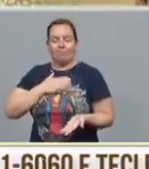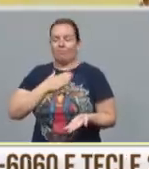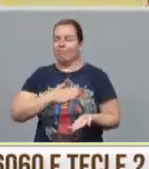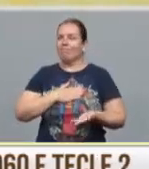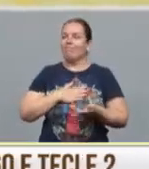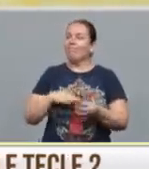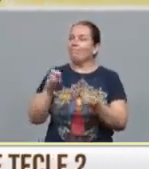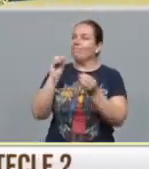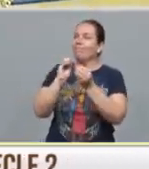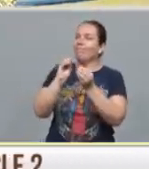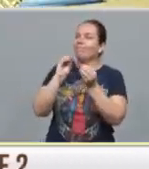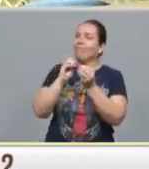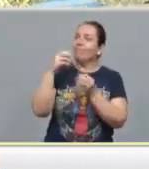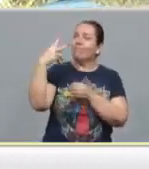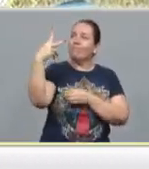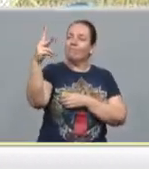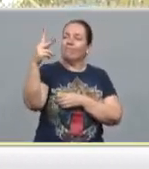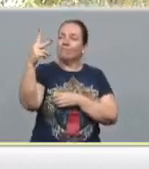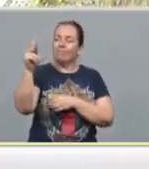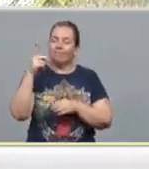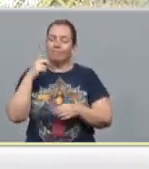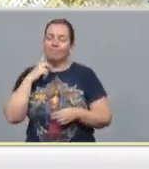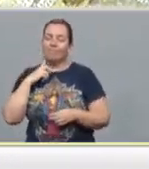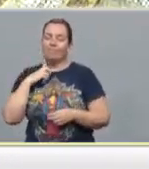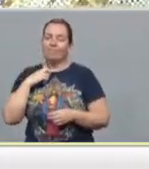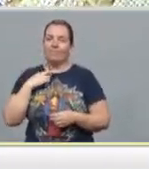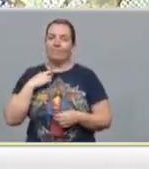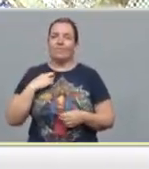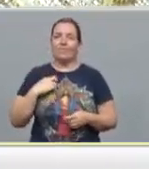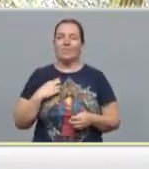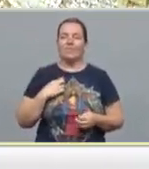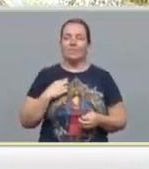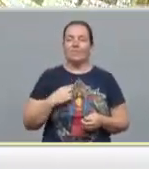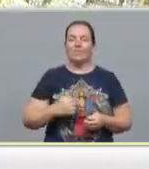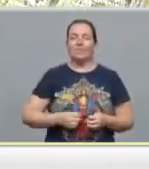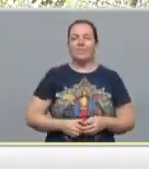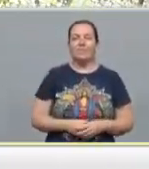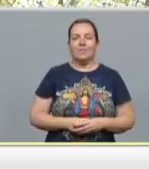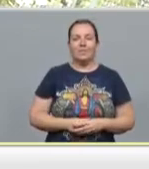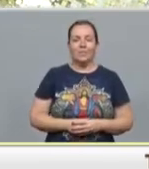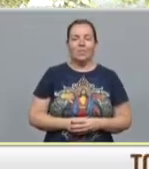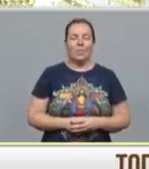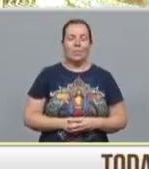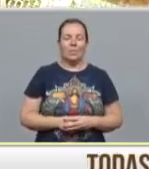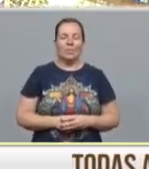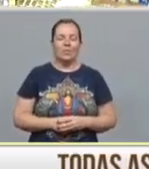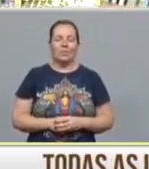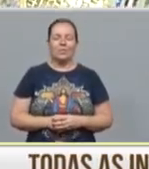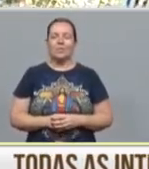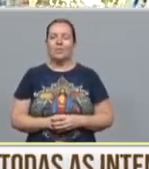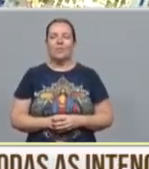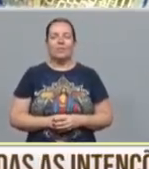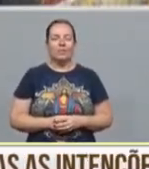com prazer faço a vossa vontade.